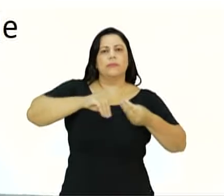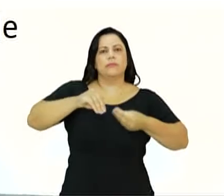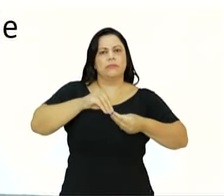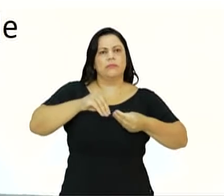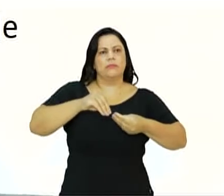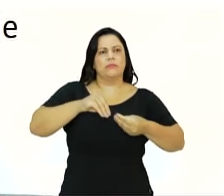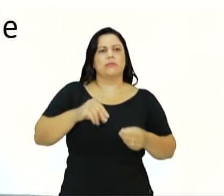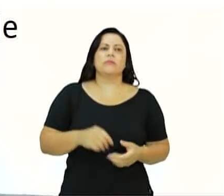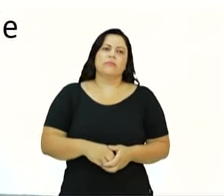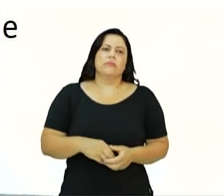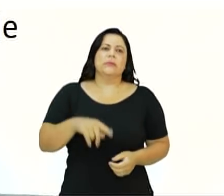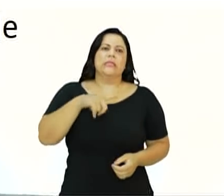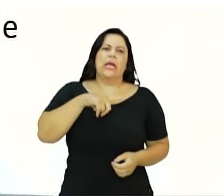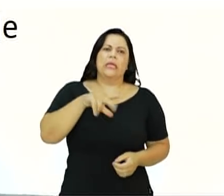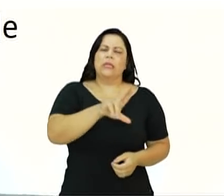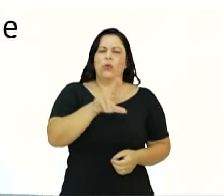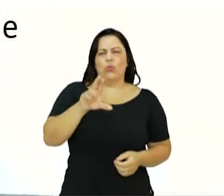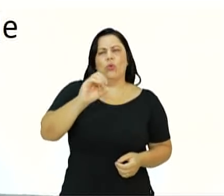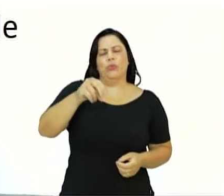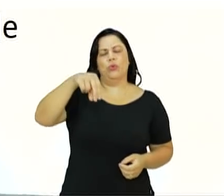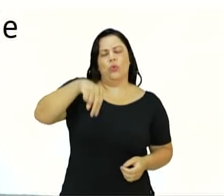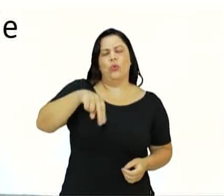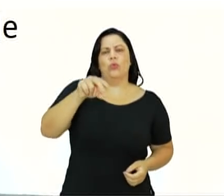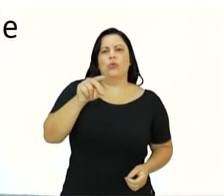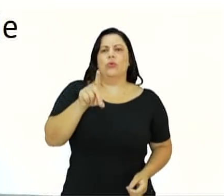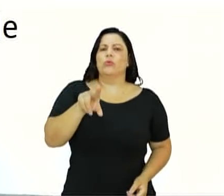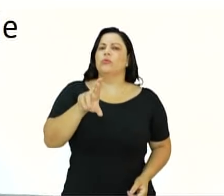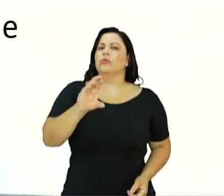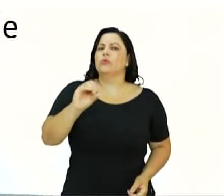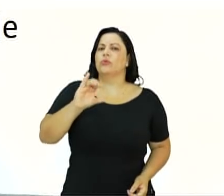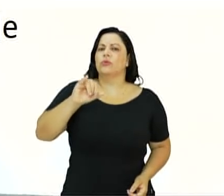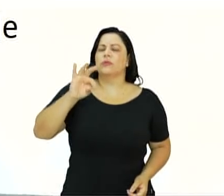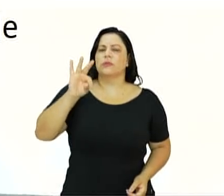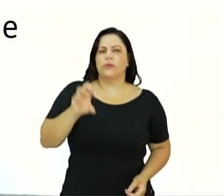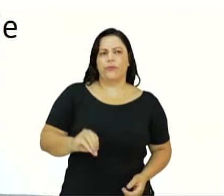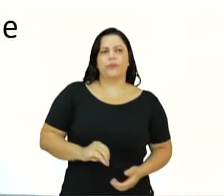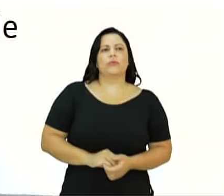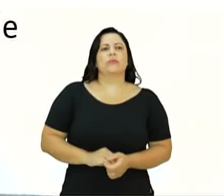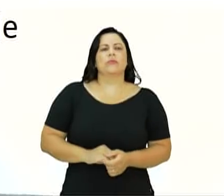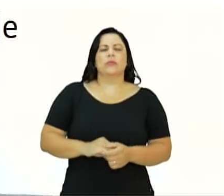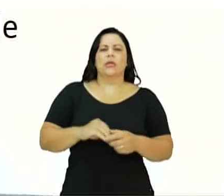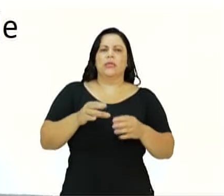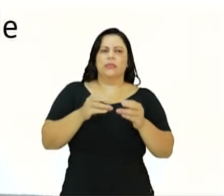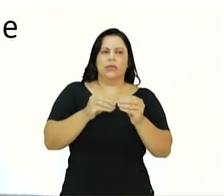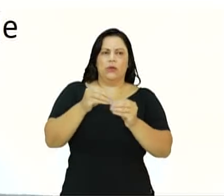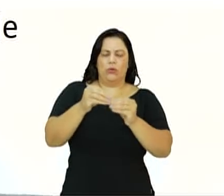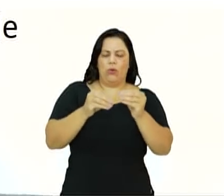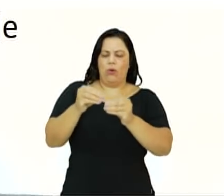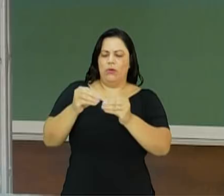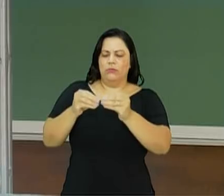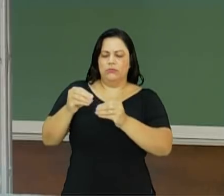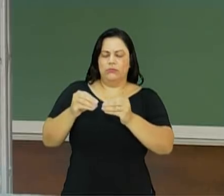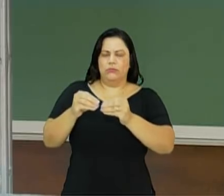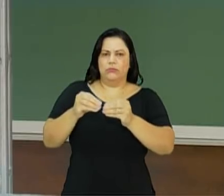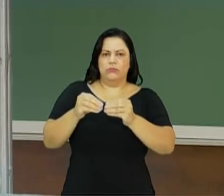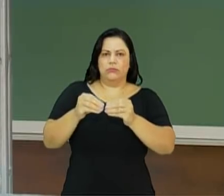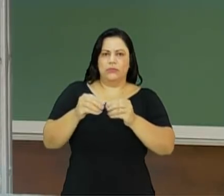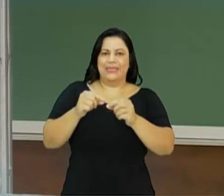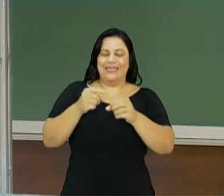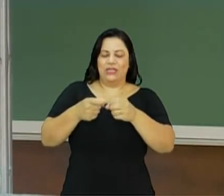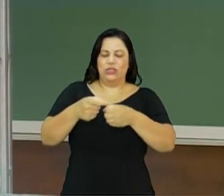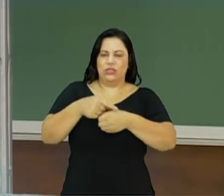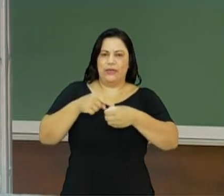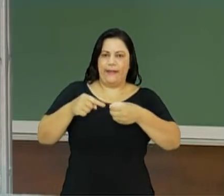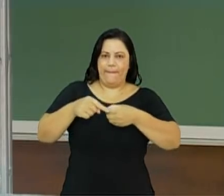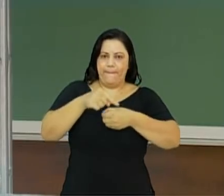chamadas de condrócitos, como a gente já viu, e se localizam em pequenos espaços na substância intercelular, nas lacunas. Então, ela deixa lacunas,